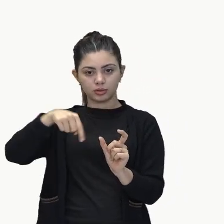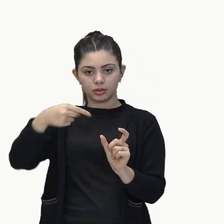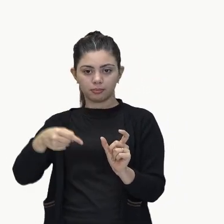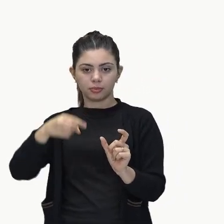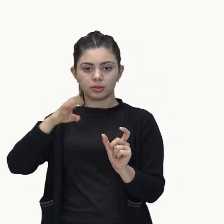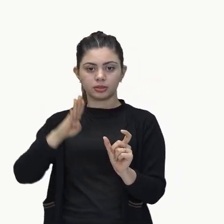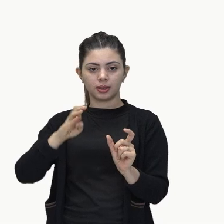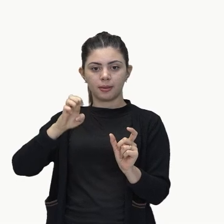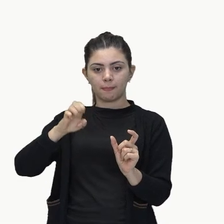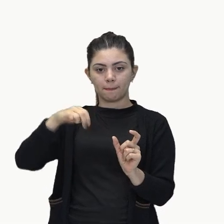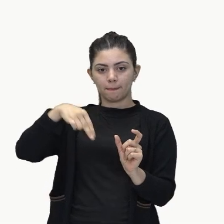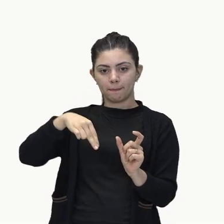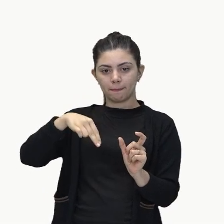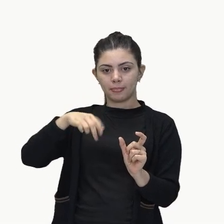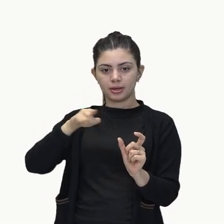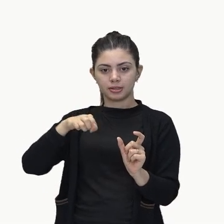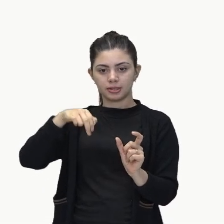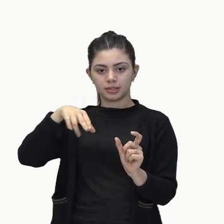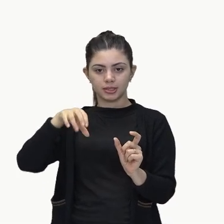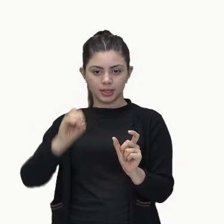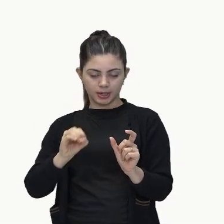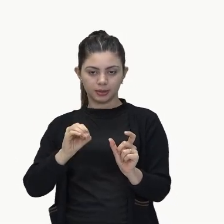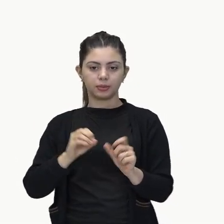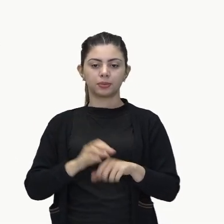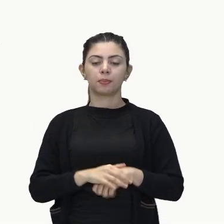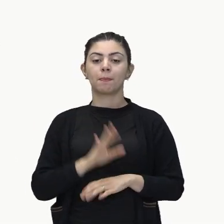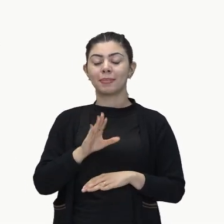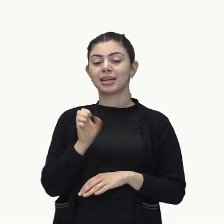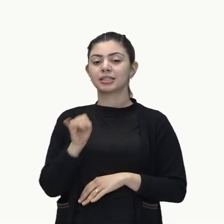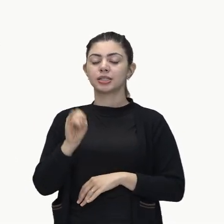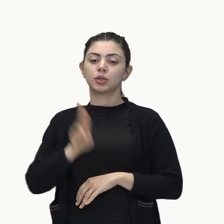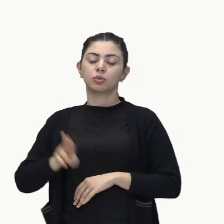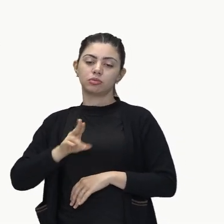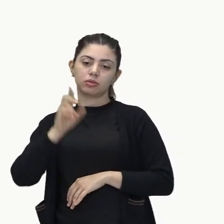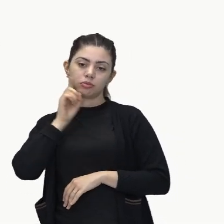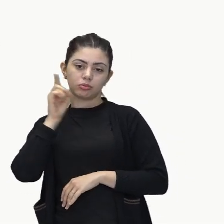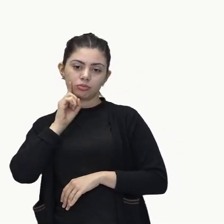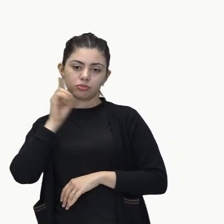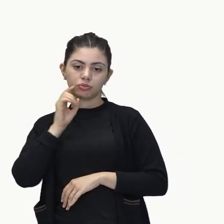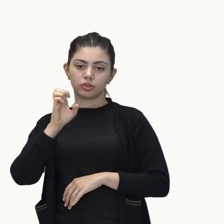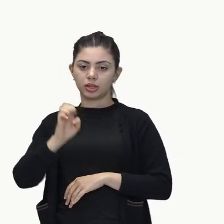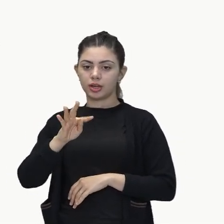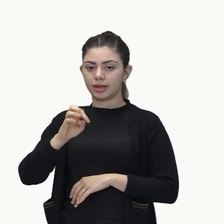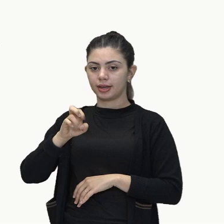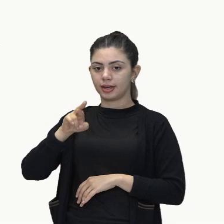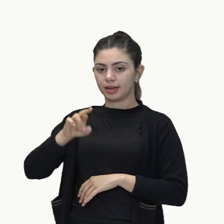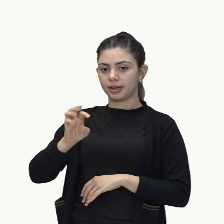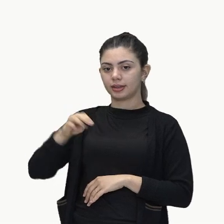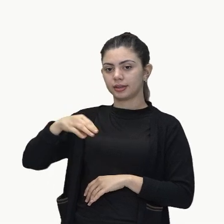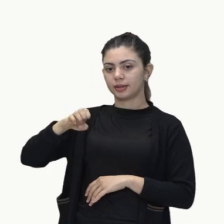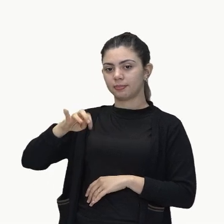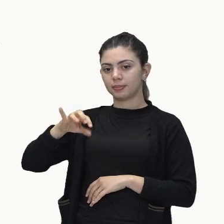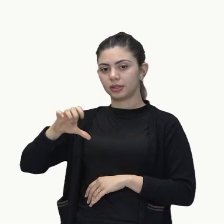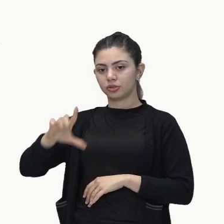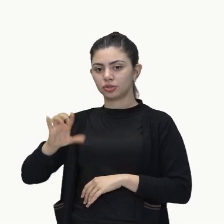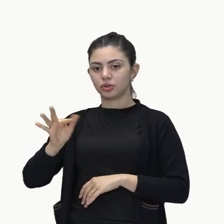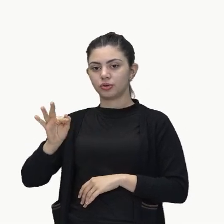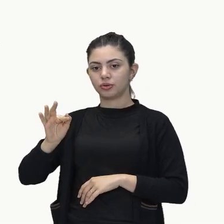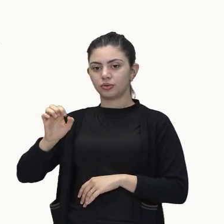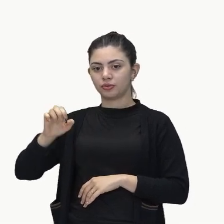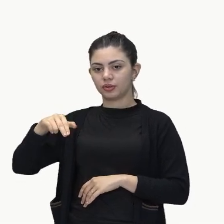for nomenclatura usual, éter metil fenílico. Essa é a